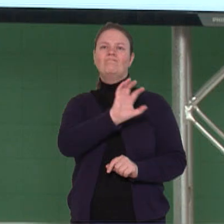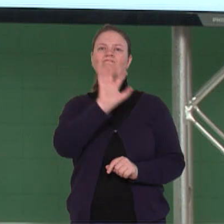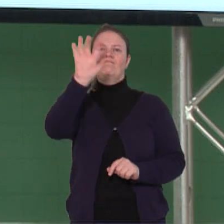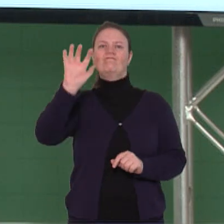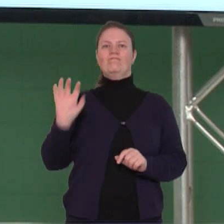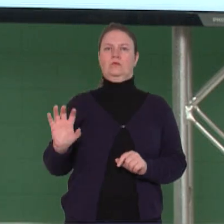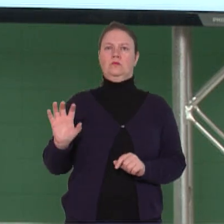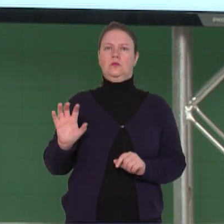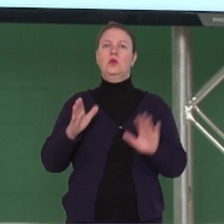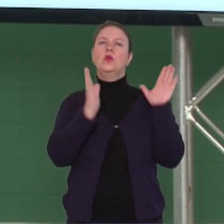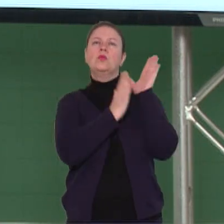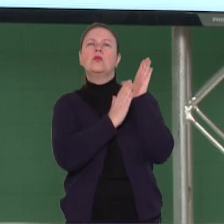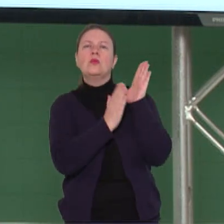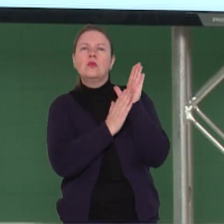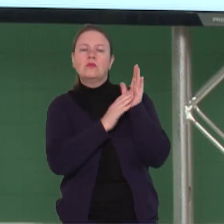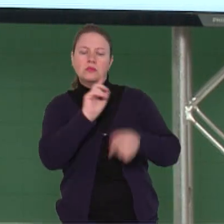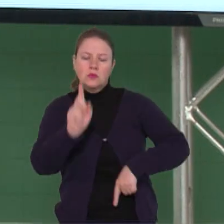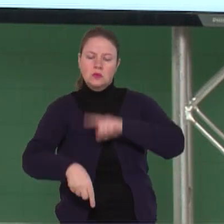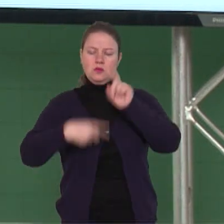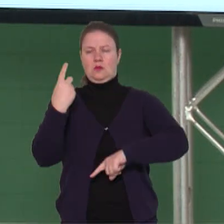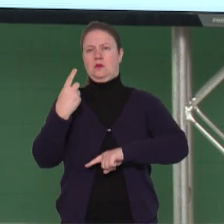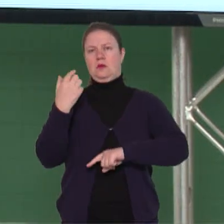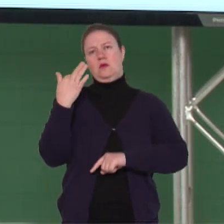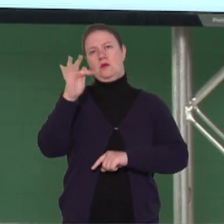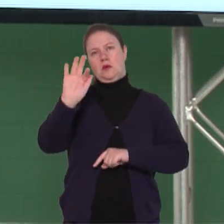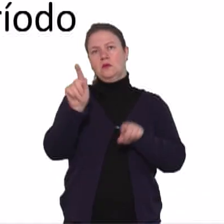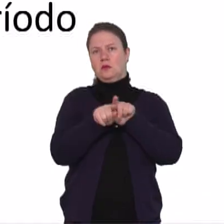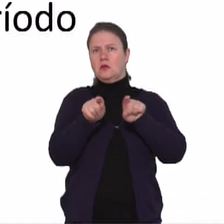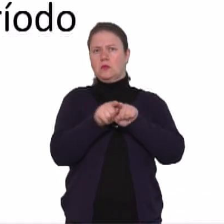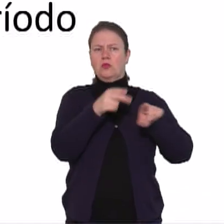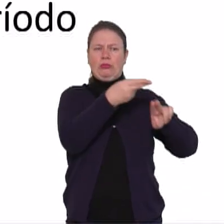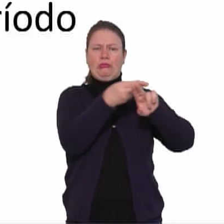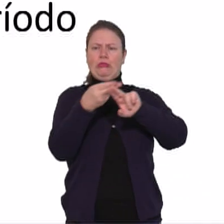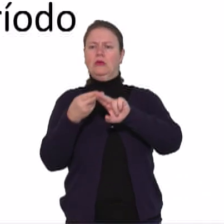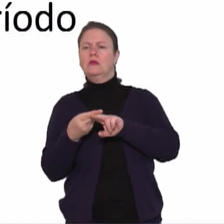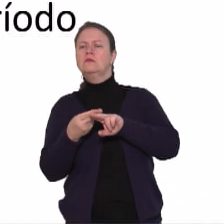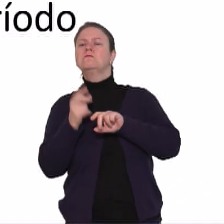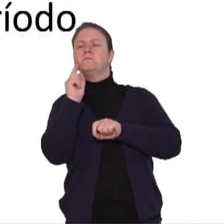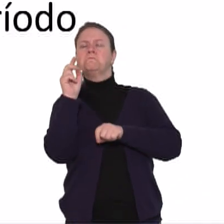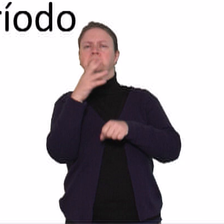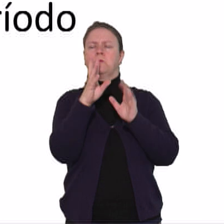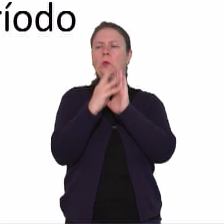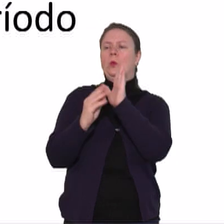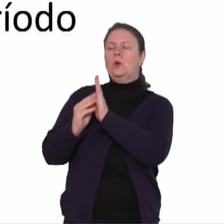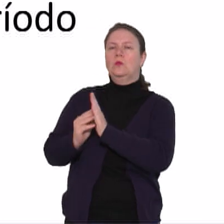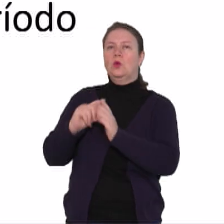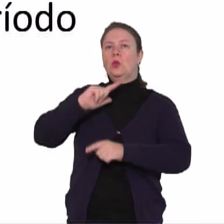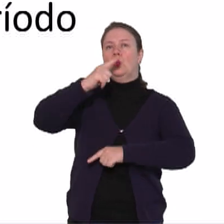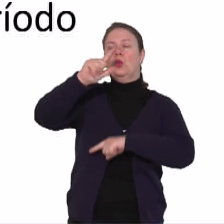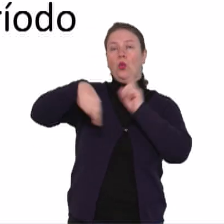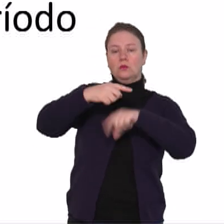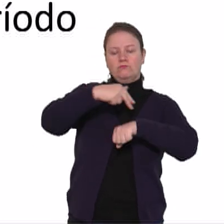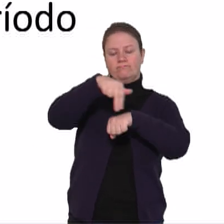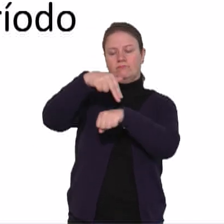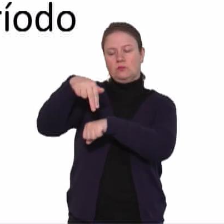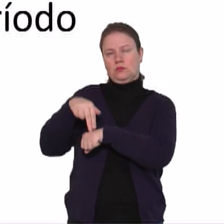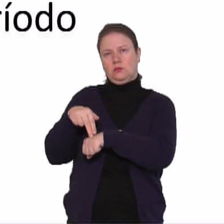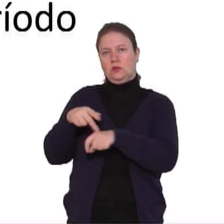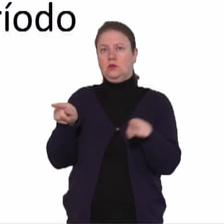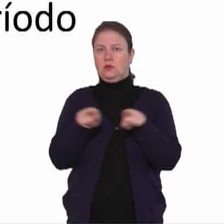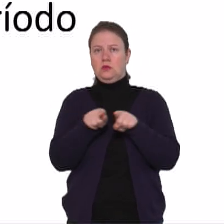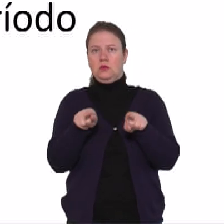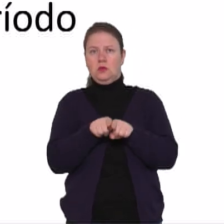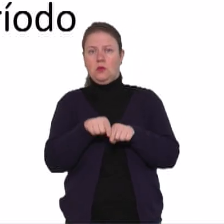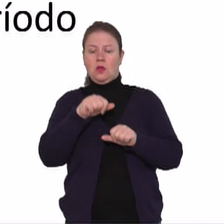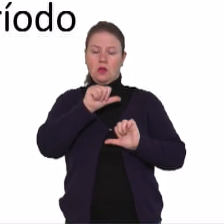Francesa, eles vão servir para outras nações. Relacionar e compreender as influências e mudanças no Brasil